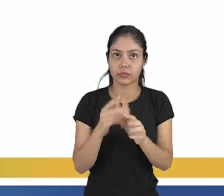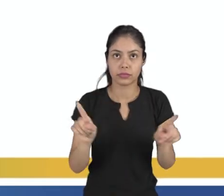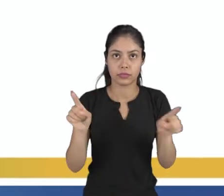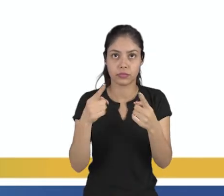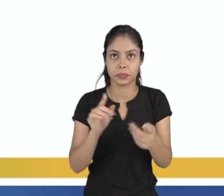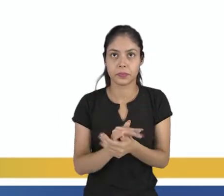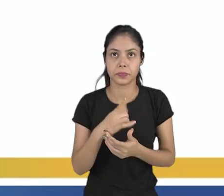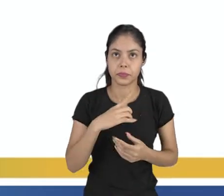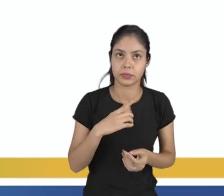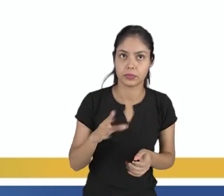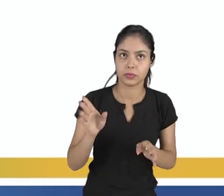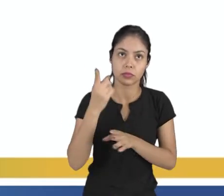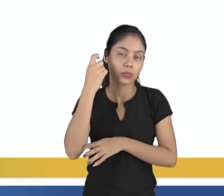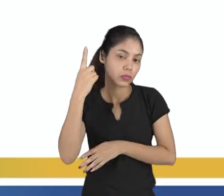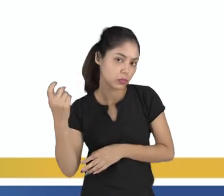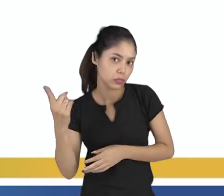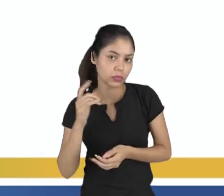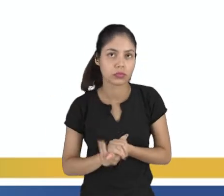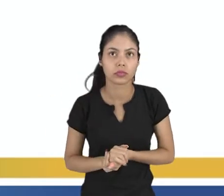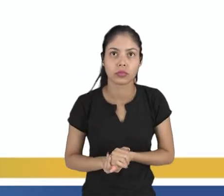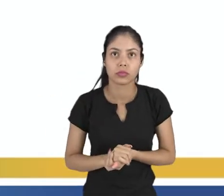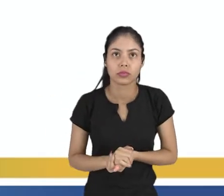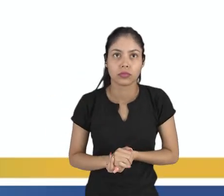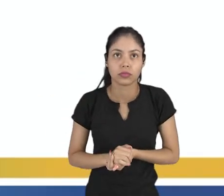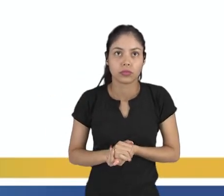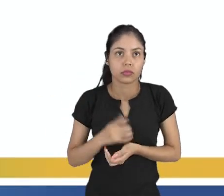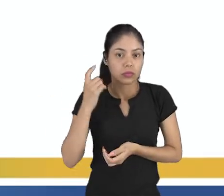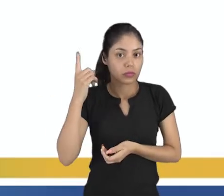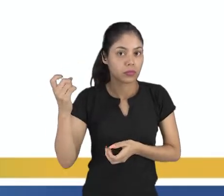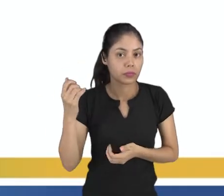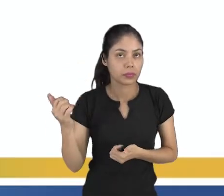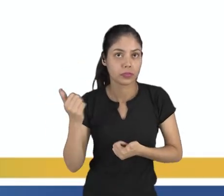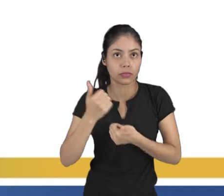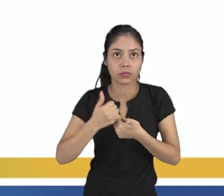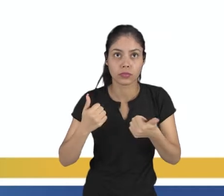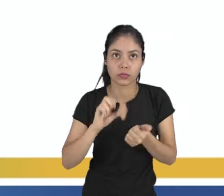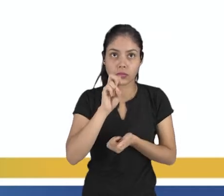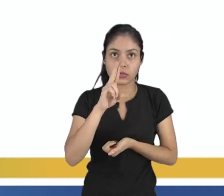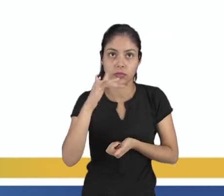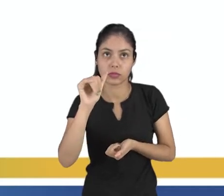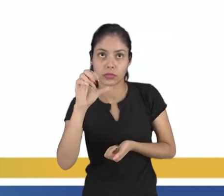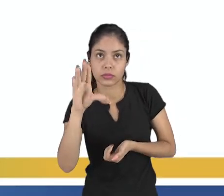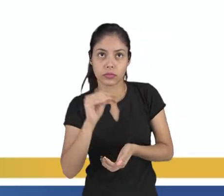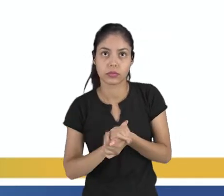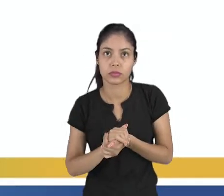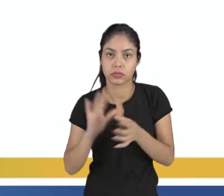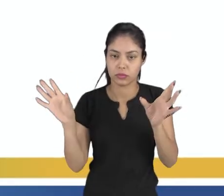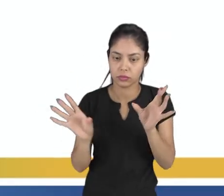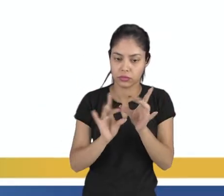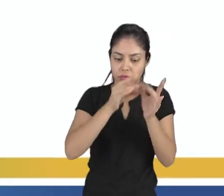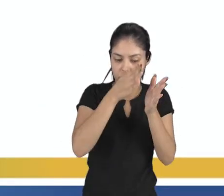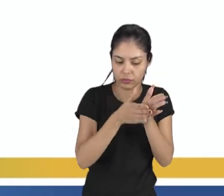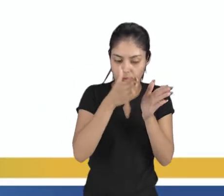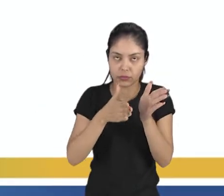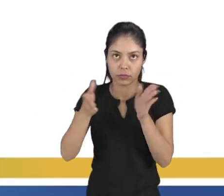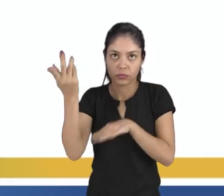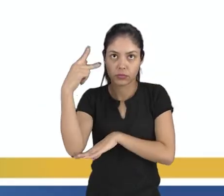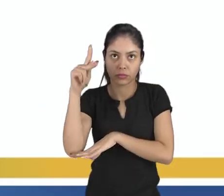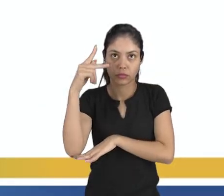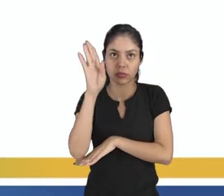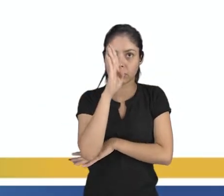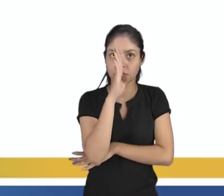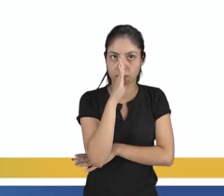música consiste em arranjar, observem isso, sons em uma sucessão, intercalados com períodos